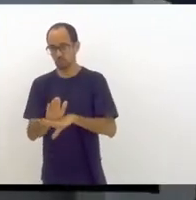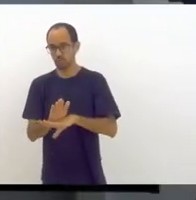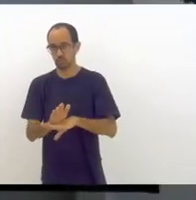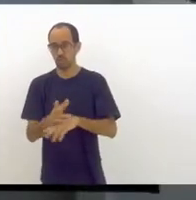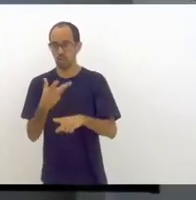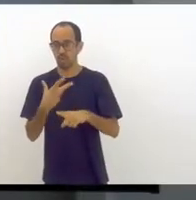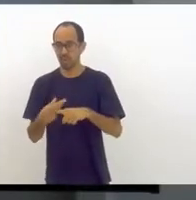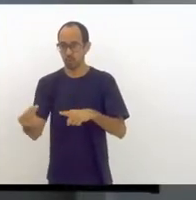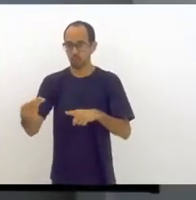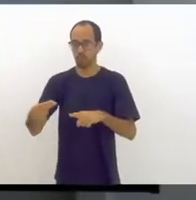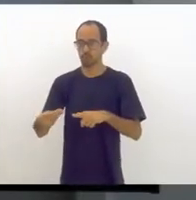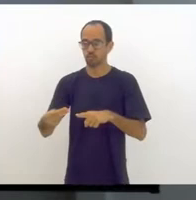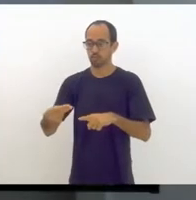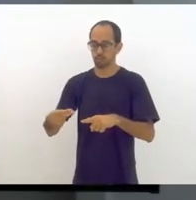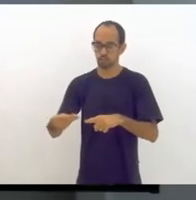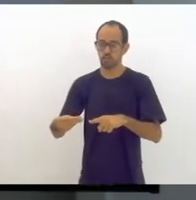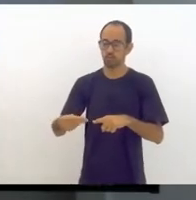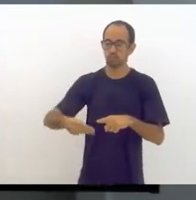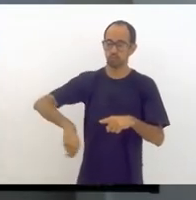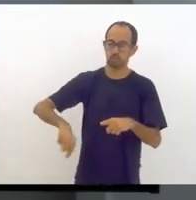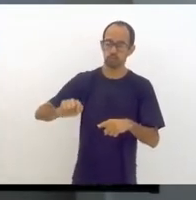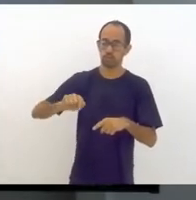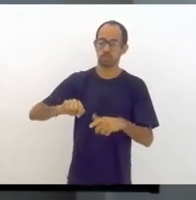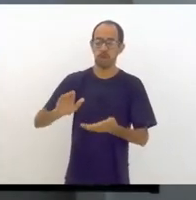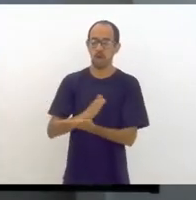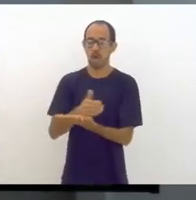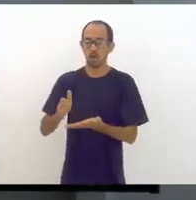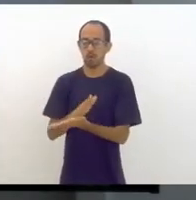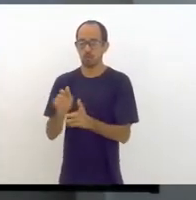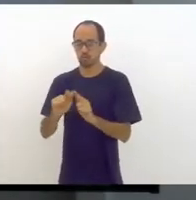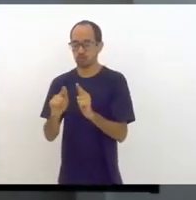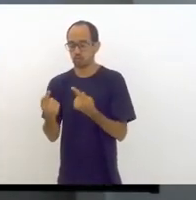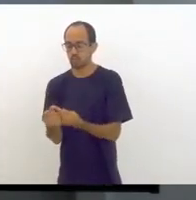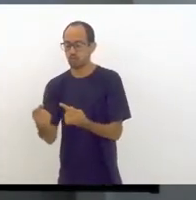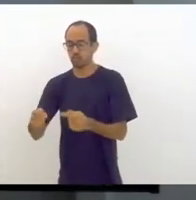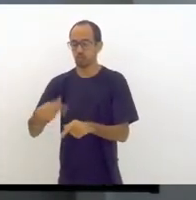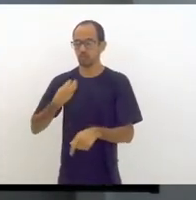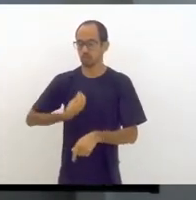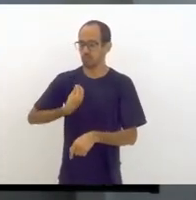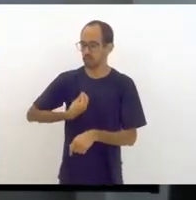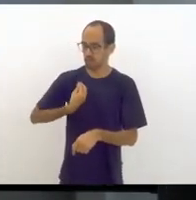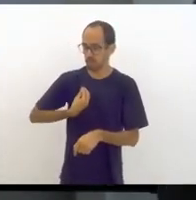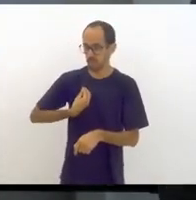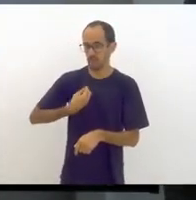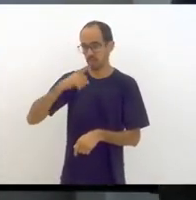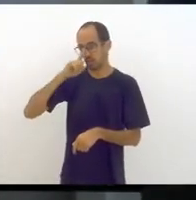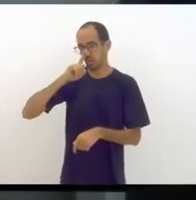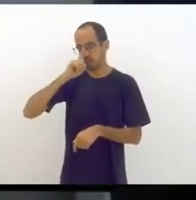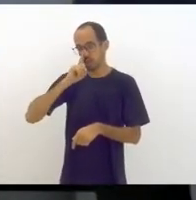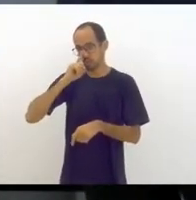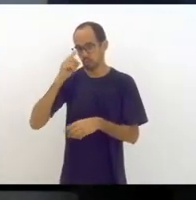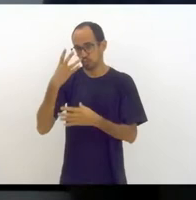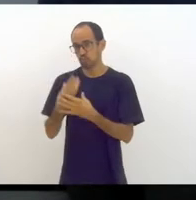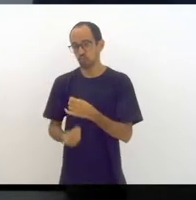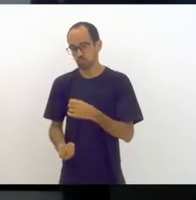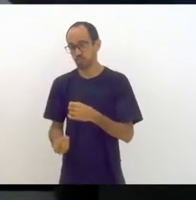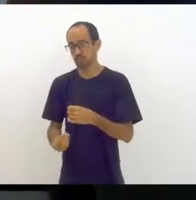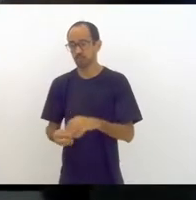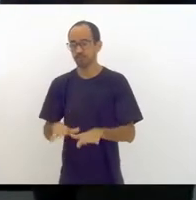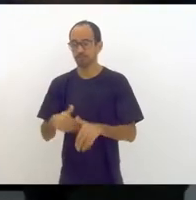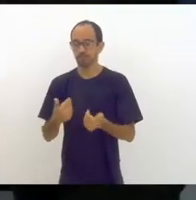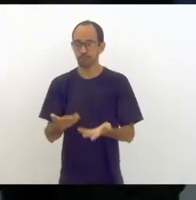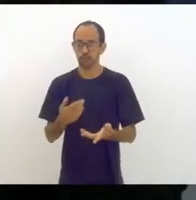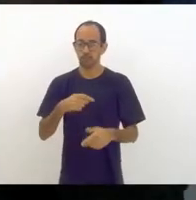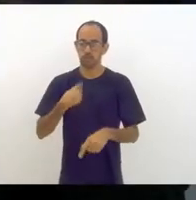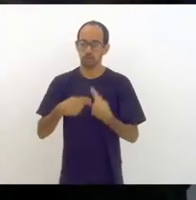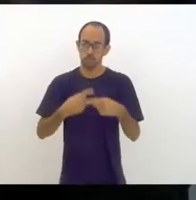refúgios de espécies migratórias, raras, vulneráveis, endêmicas e ameaçadas de extinção. A gente vai falar um pouquinho mais à